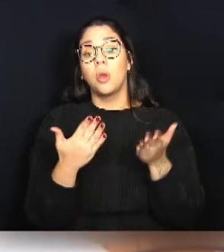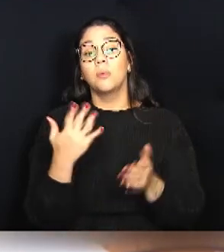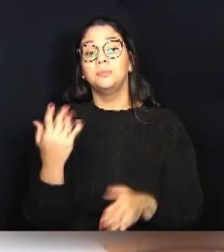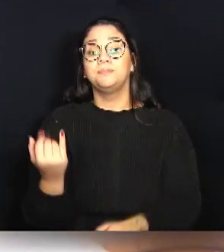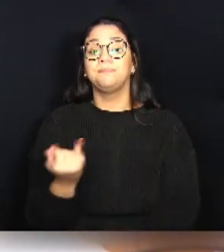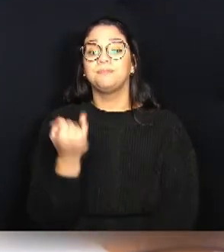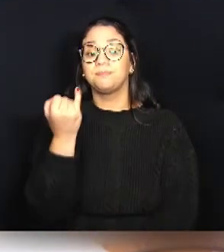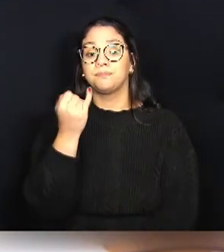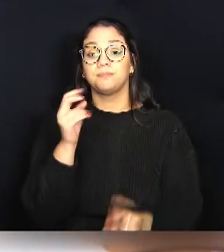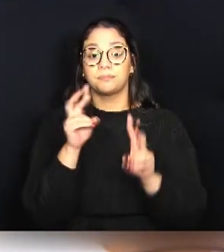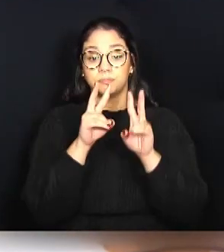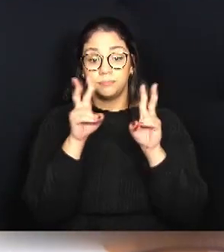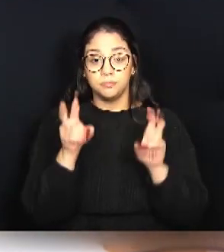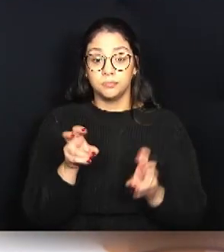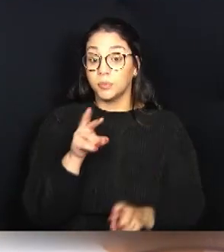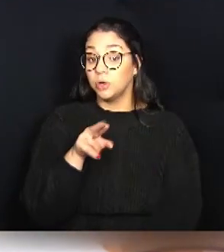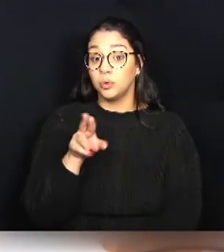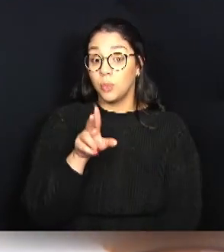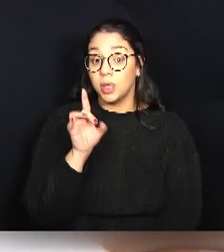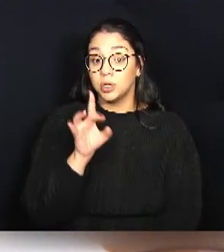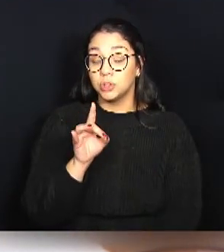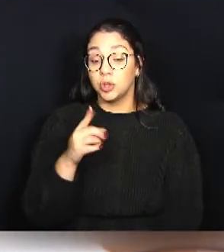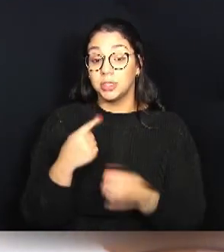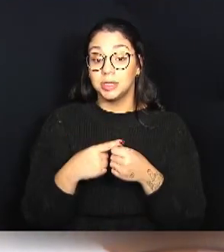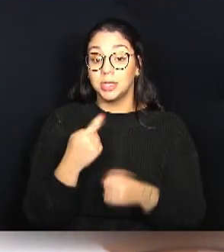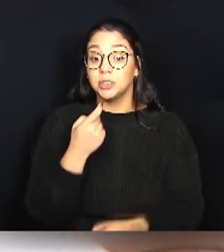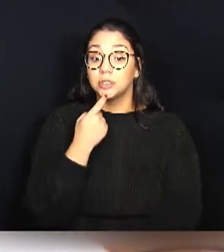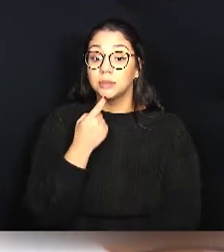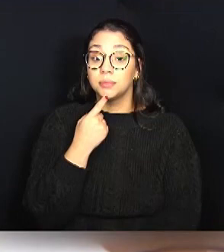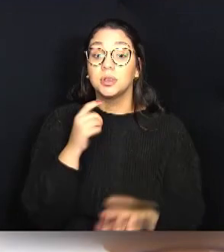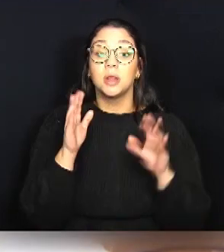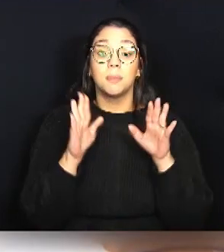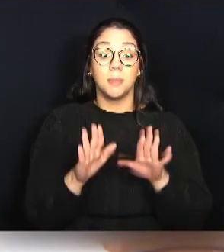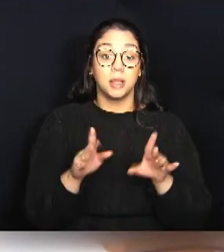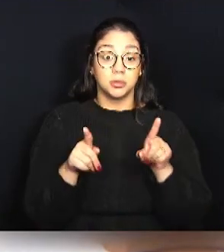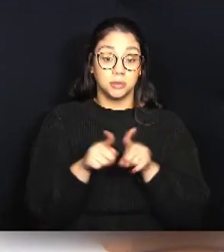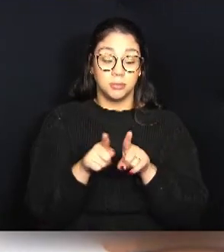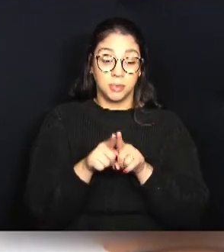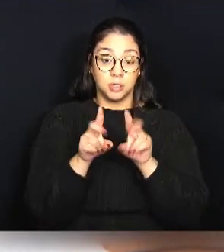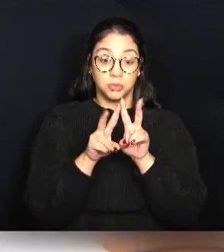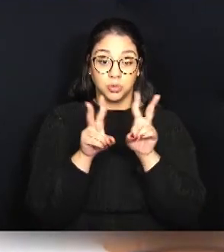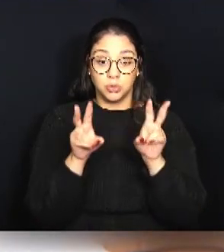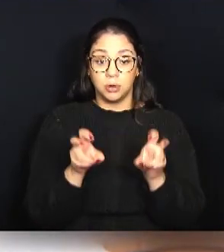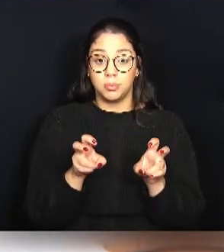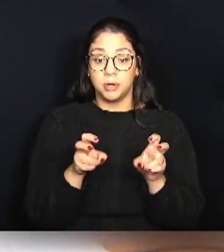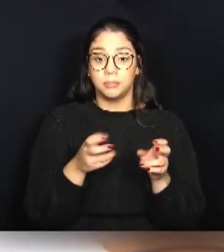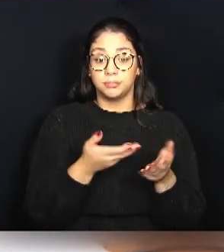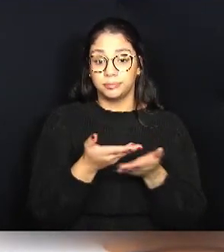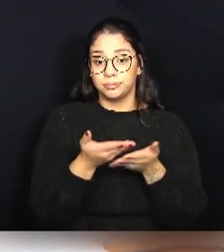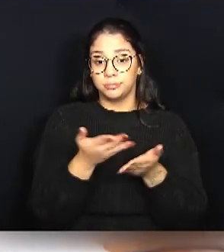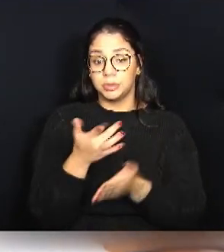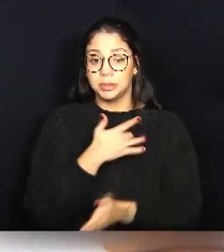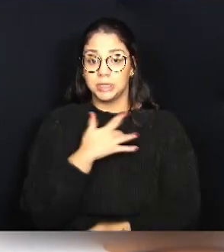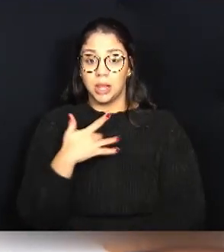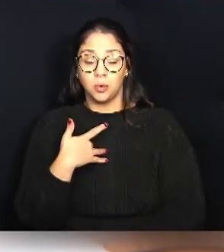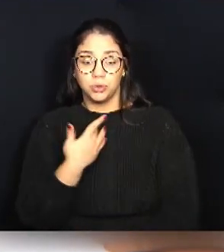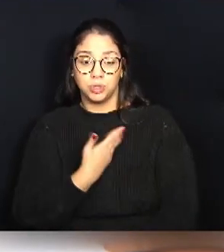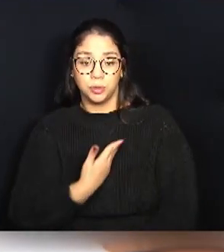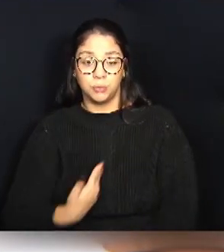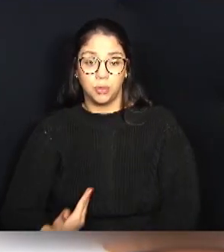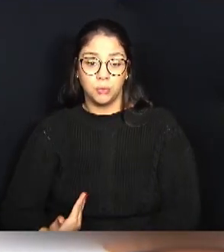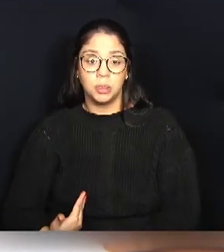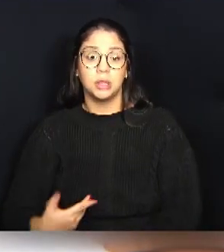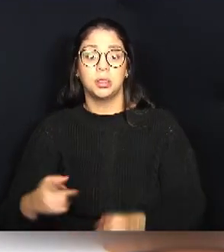do tema não só para a cidade de Campinas, mas uma questão que envolve saúde pública